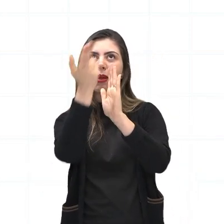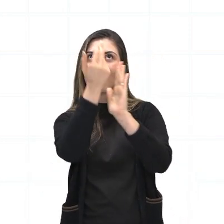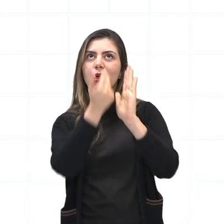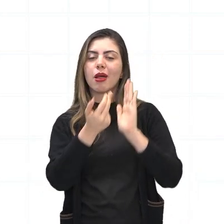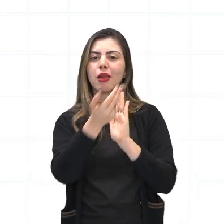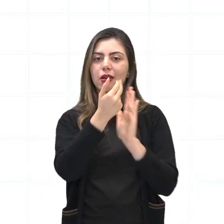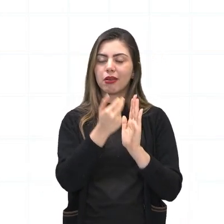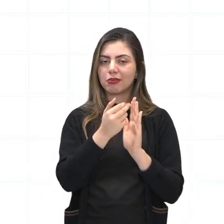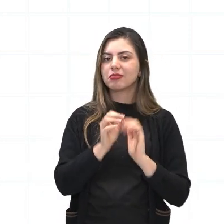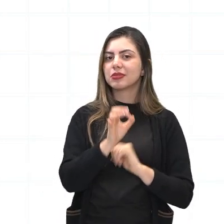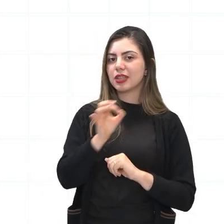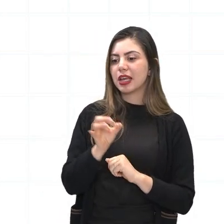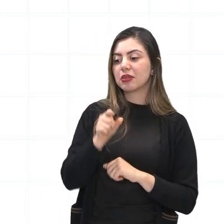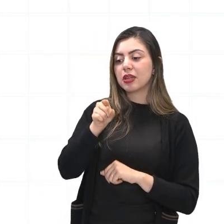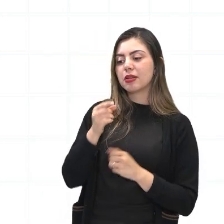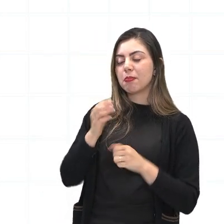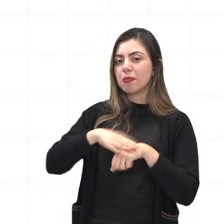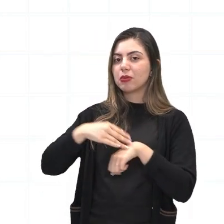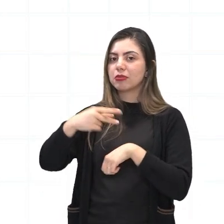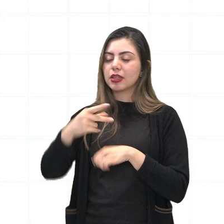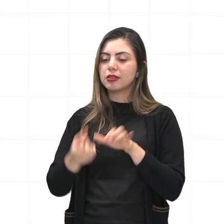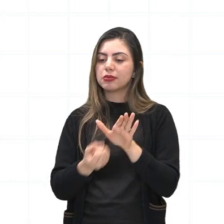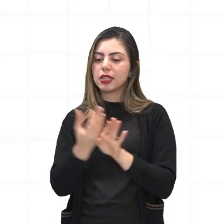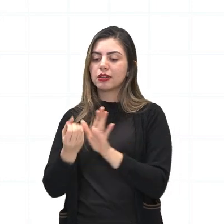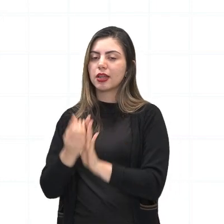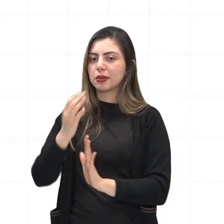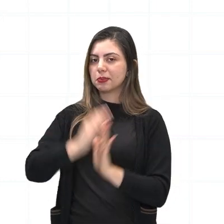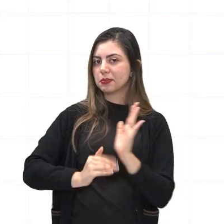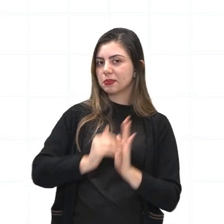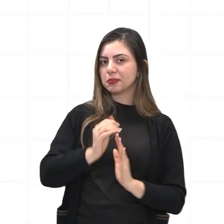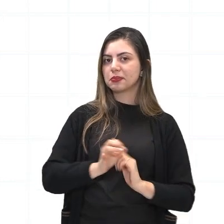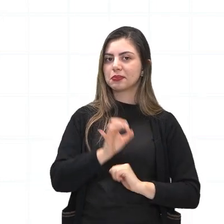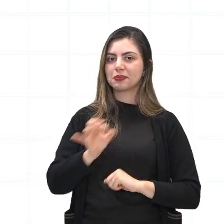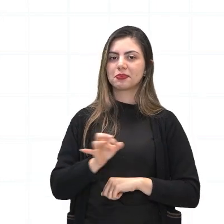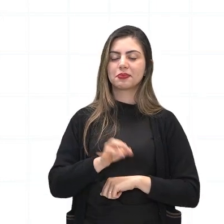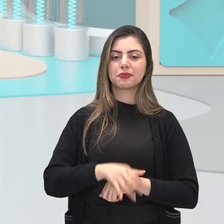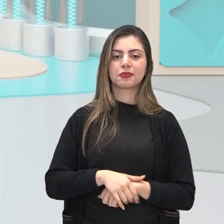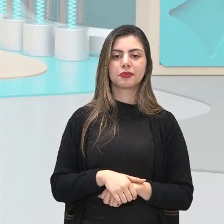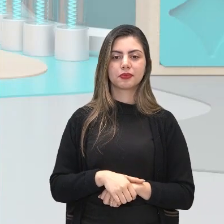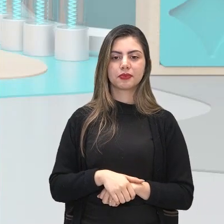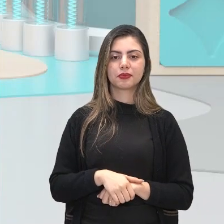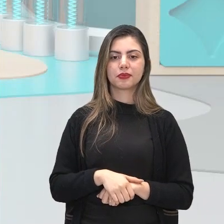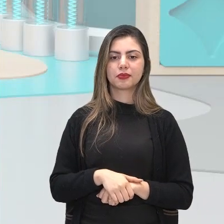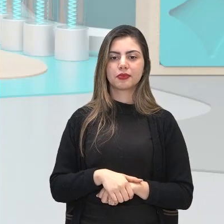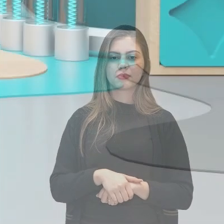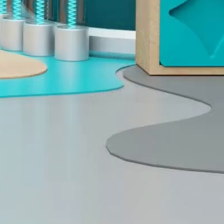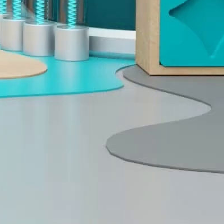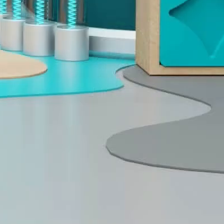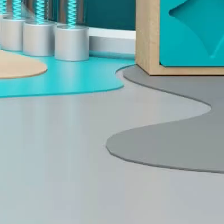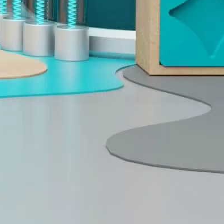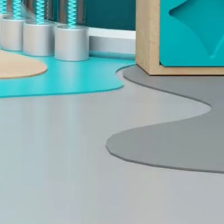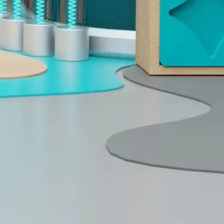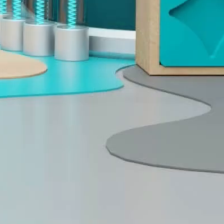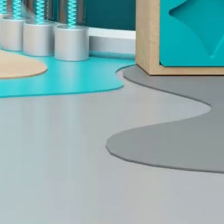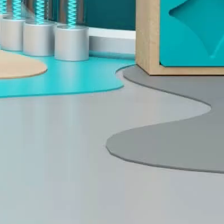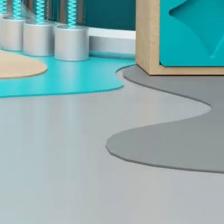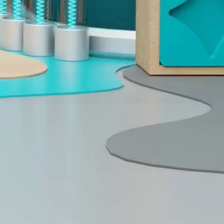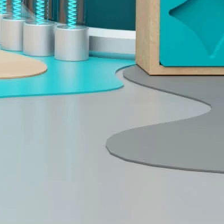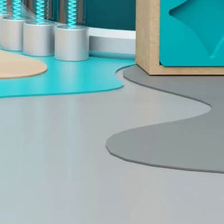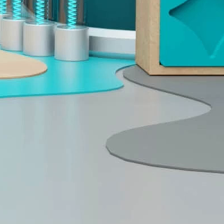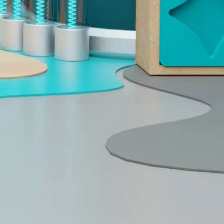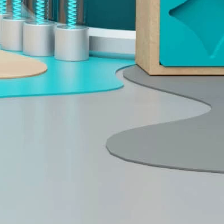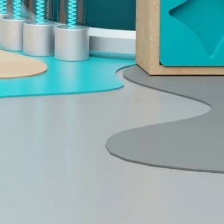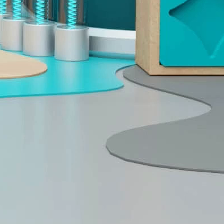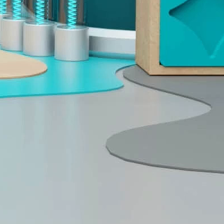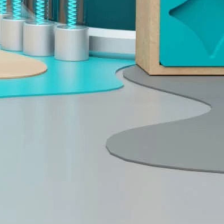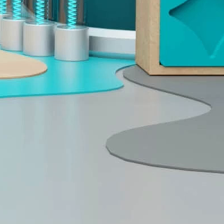povos originários. Então, ficou claro aqui? Vamos continuar avançando. Então, que vale a pena notar